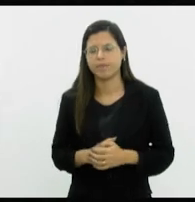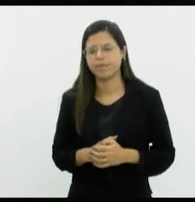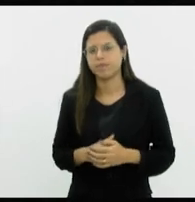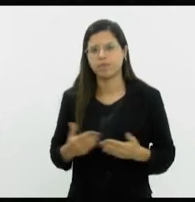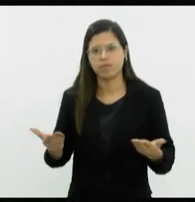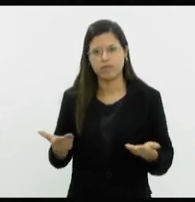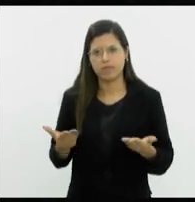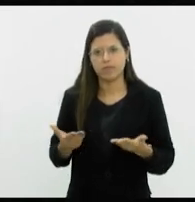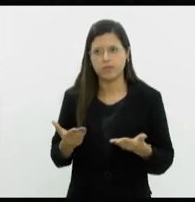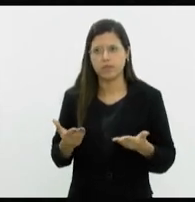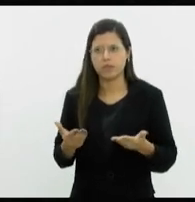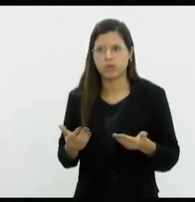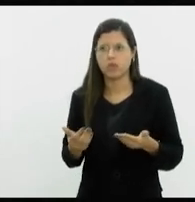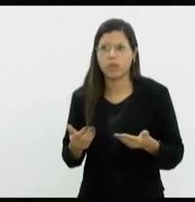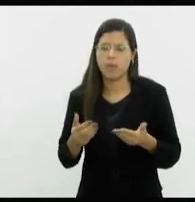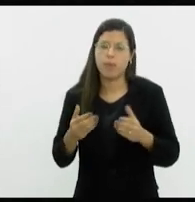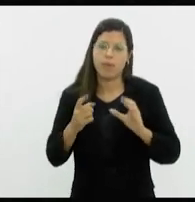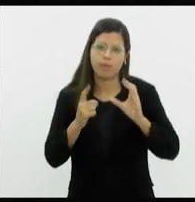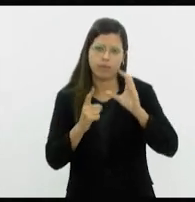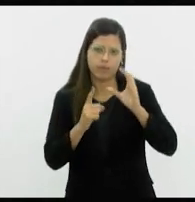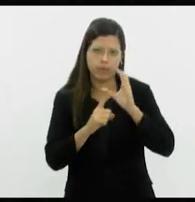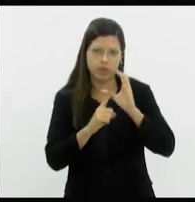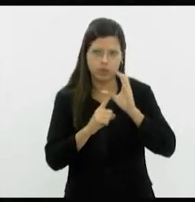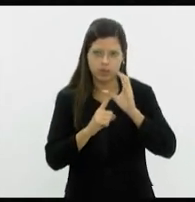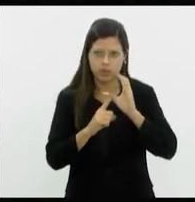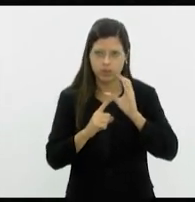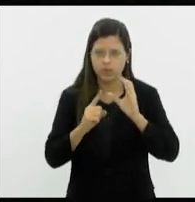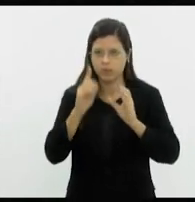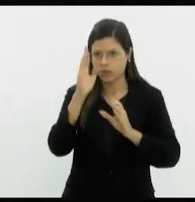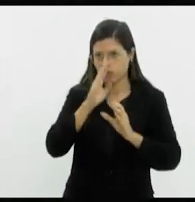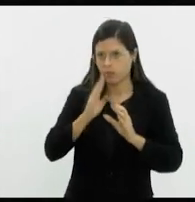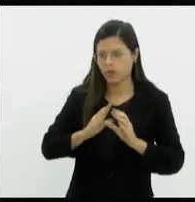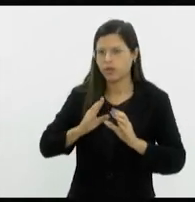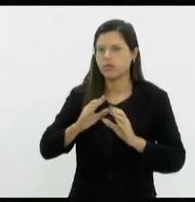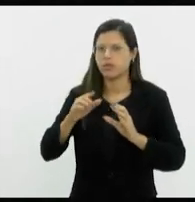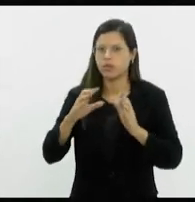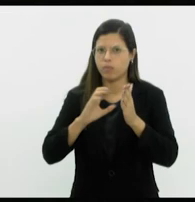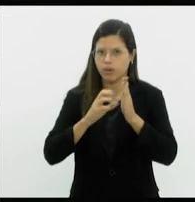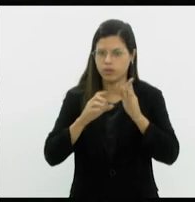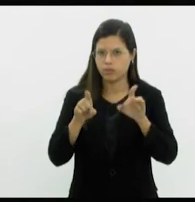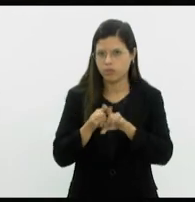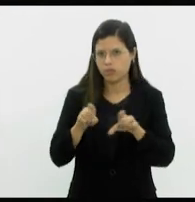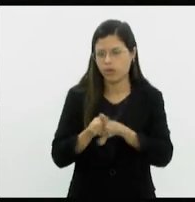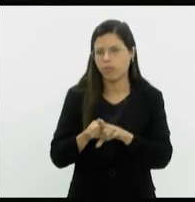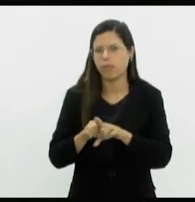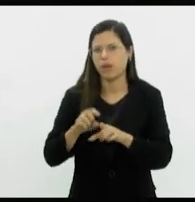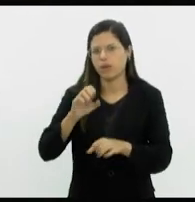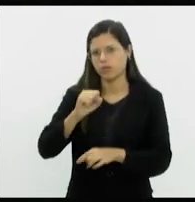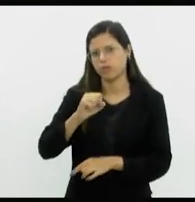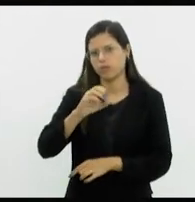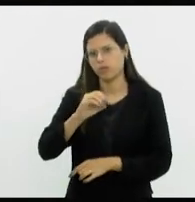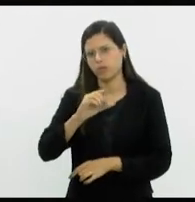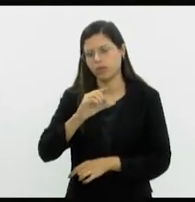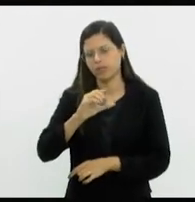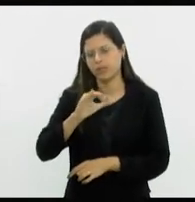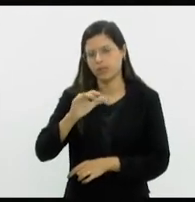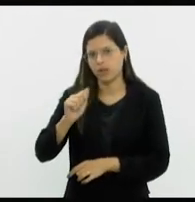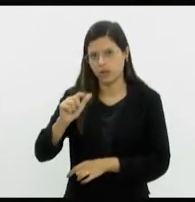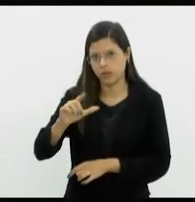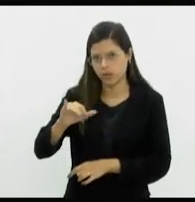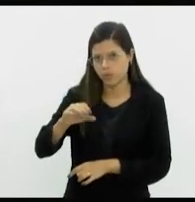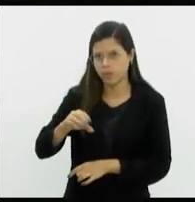companheiros do Partido Comunista do Brasil, o PCB, e também da Unidade Popular pelo Socialismo. Então, estaremos fazendo uma frente de